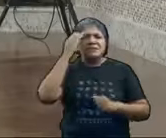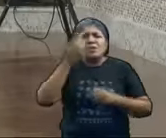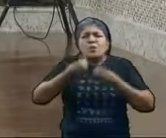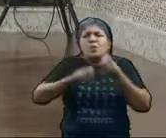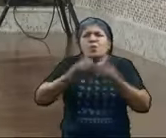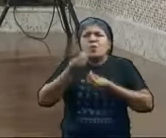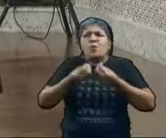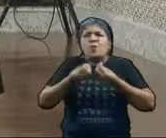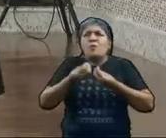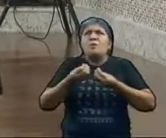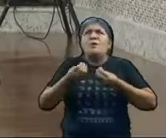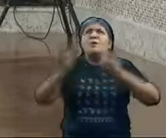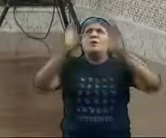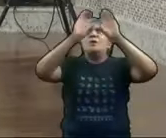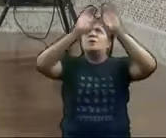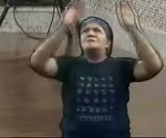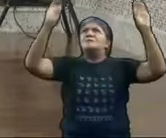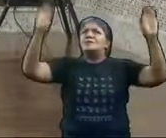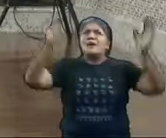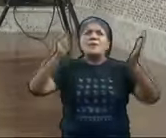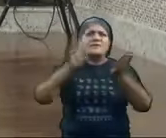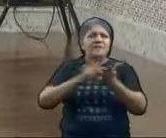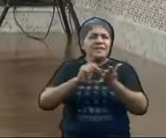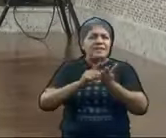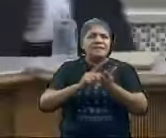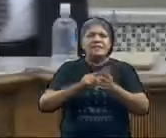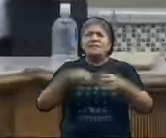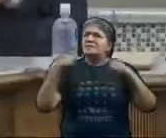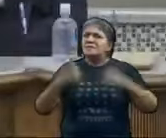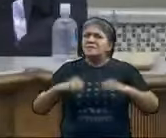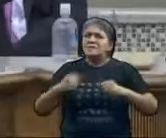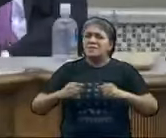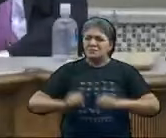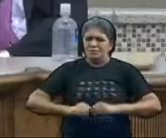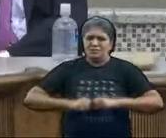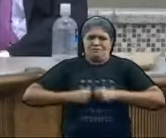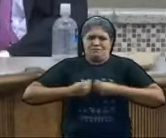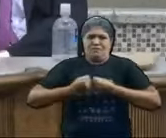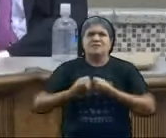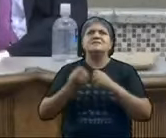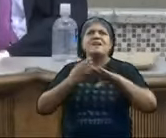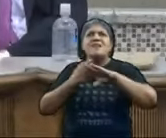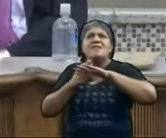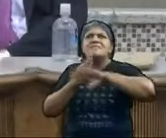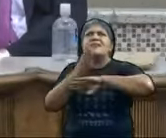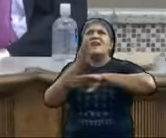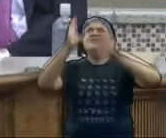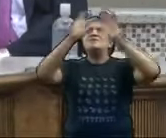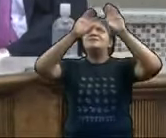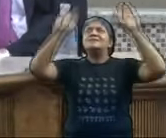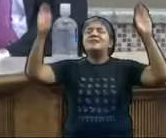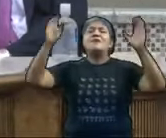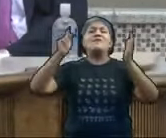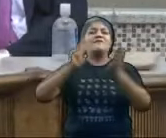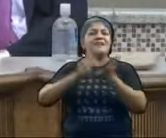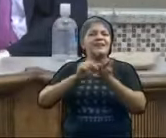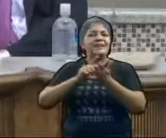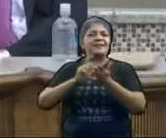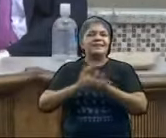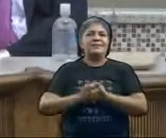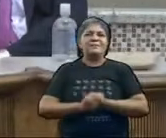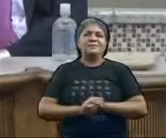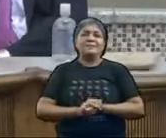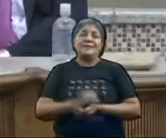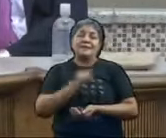empreendermos forças para entrar nos céus de Deus. Por que ele é melhor? O texto que nós lemos diz: e vi